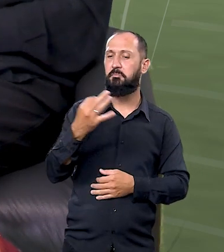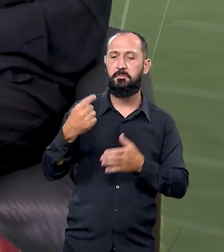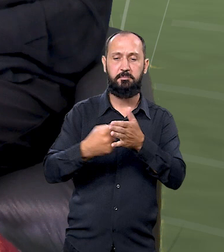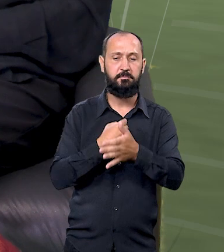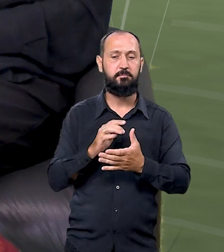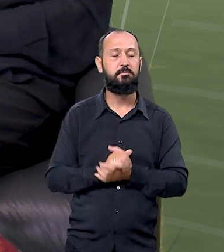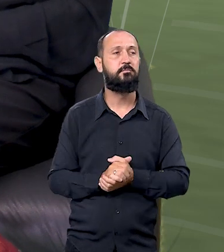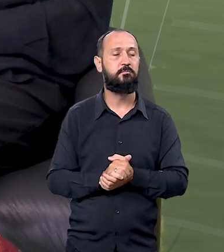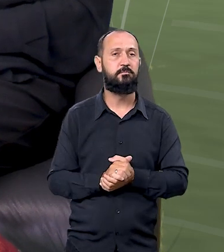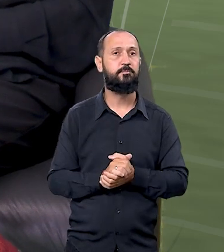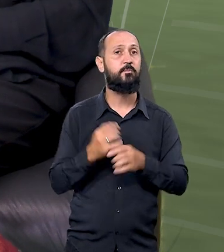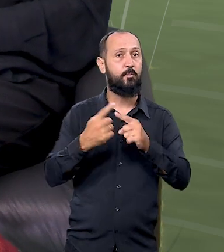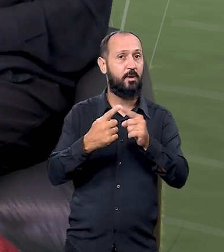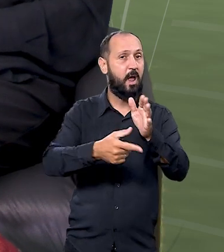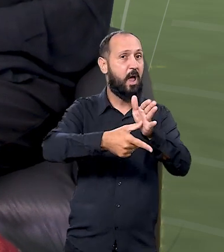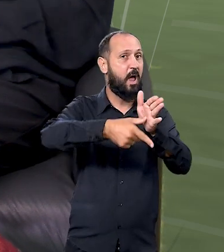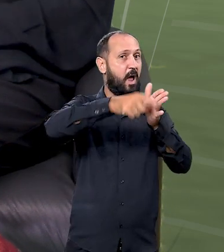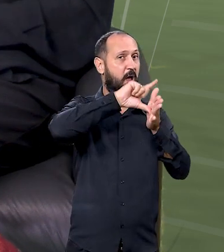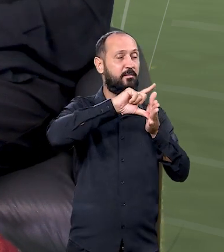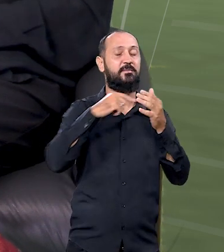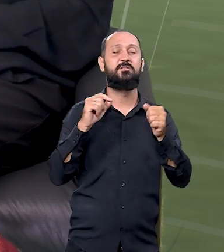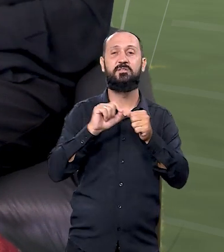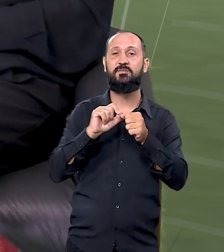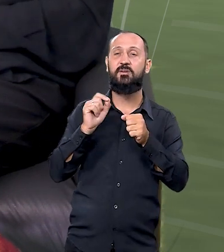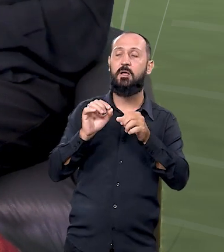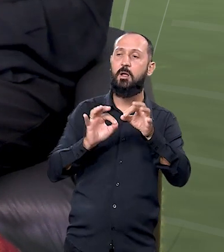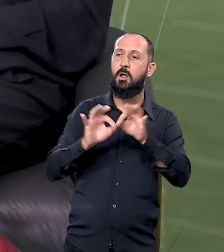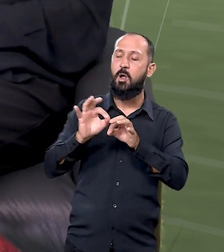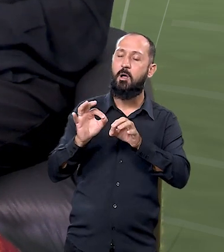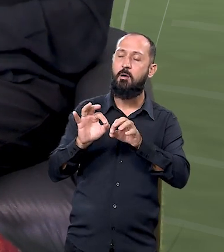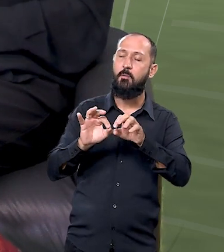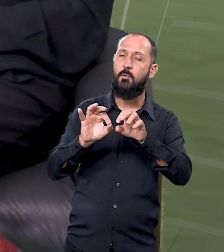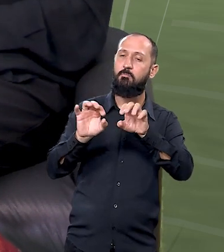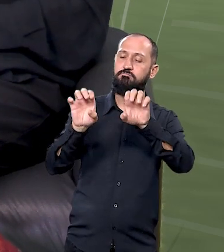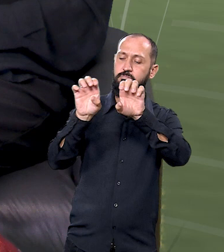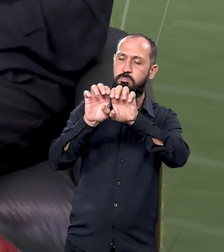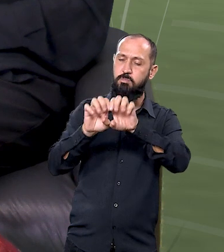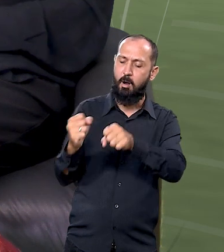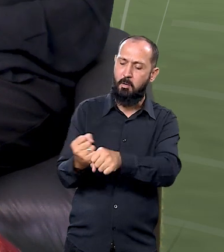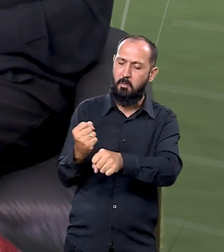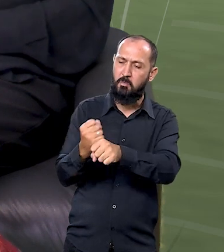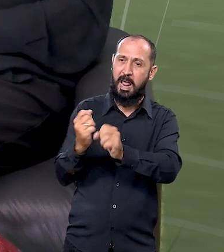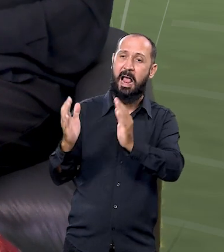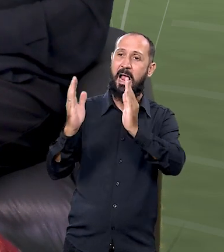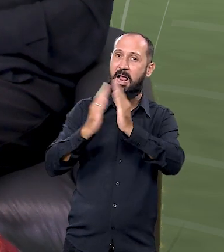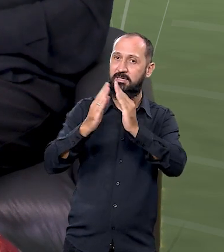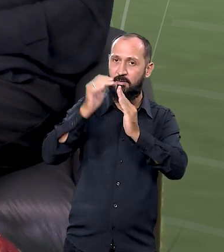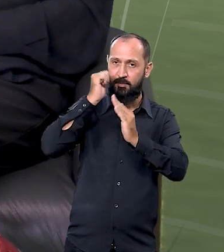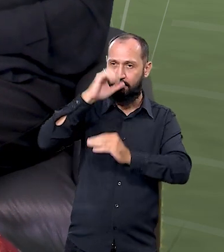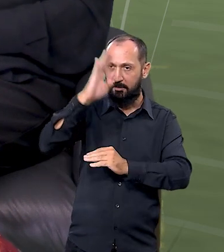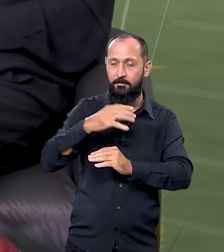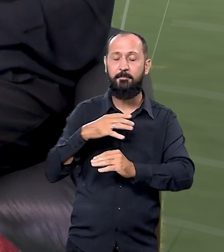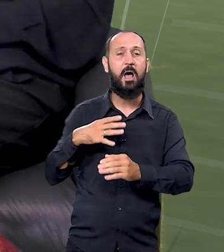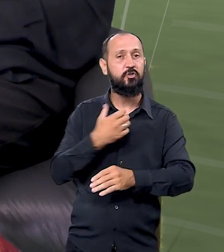construção de uma Casa da Mulher Brasileira, que é um equipamento fundamental para salvar vidas, para proteger as mulheres, nós temos o dever, enquanto